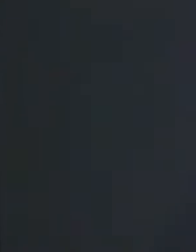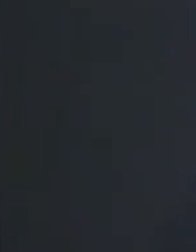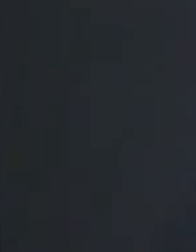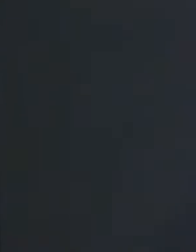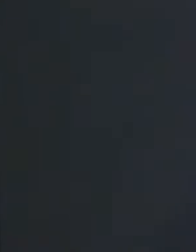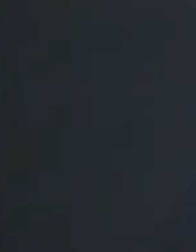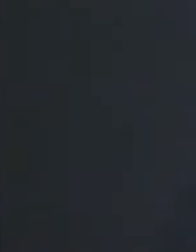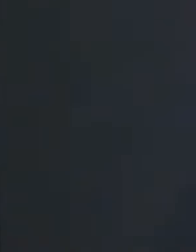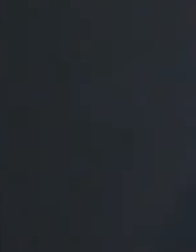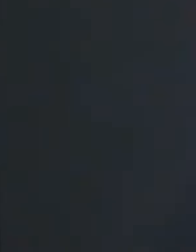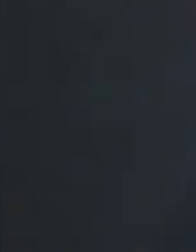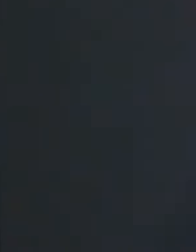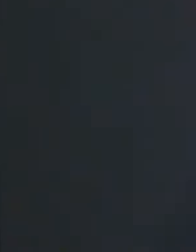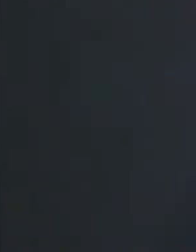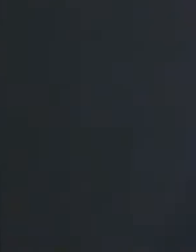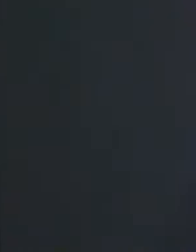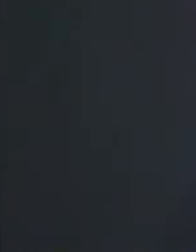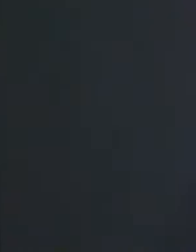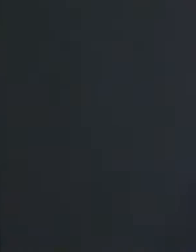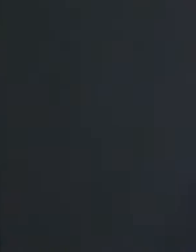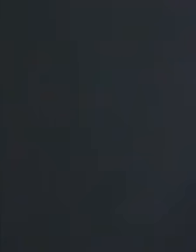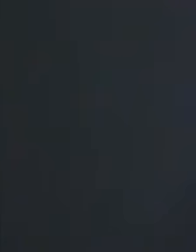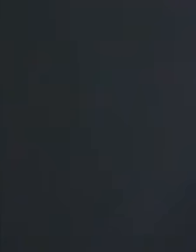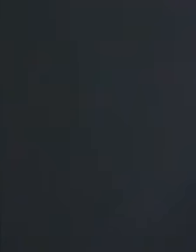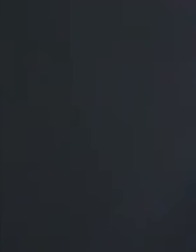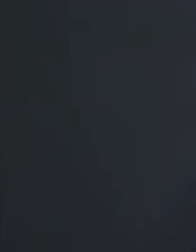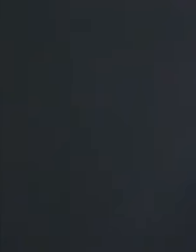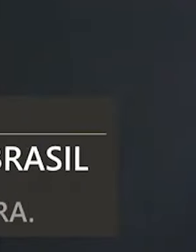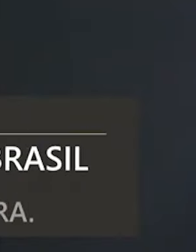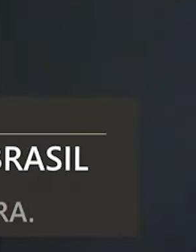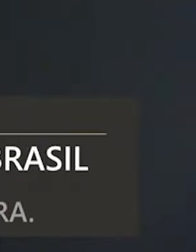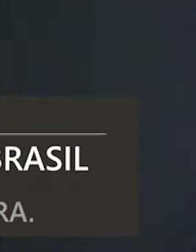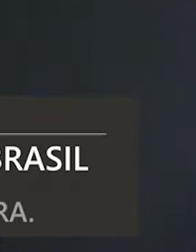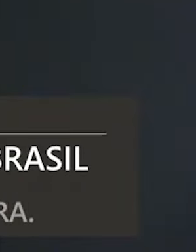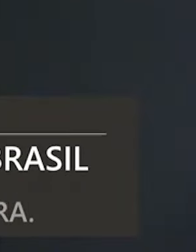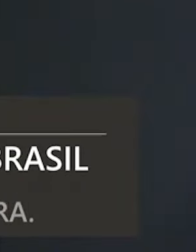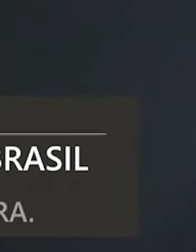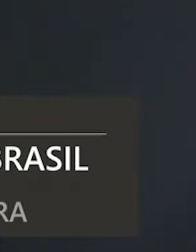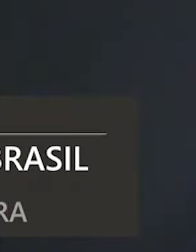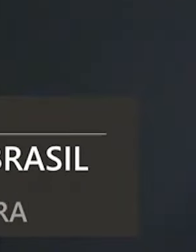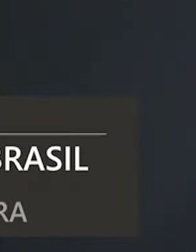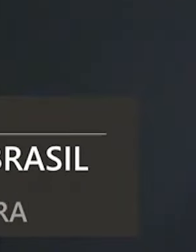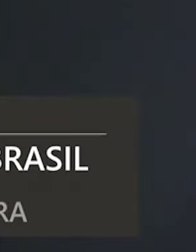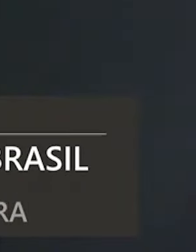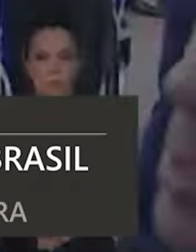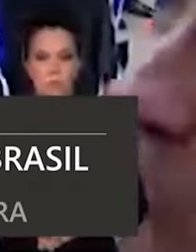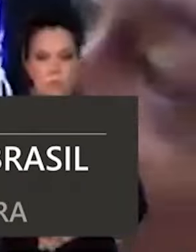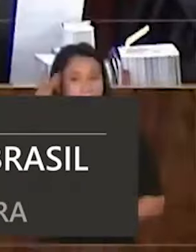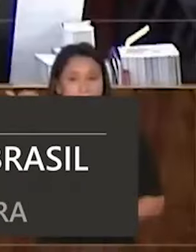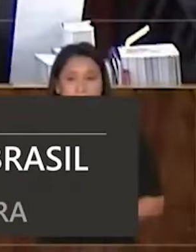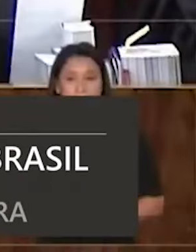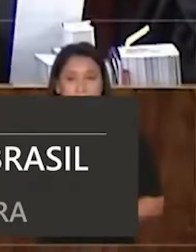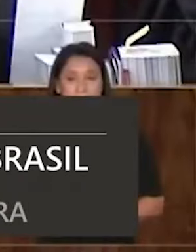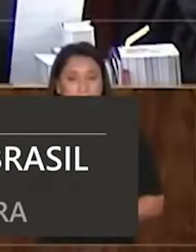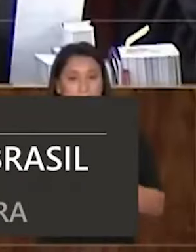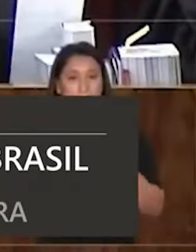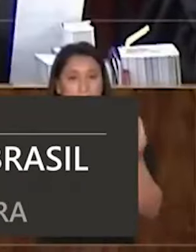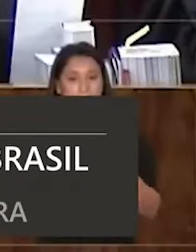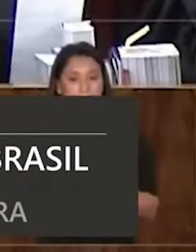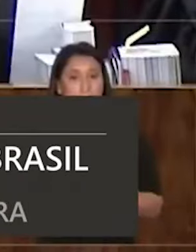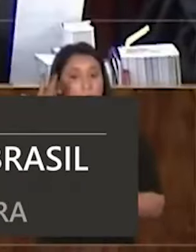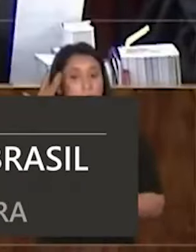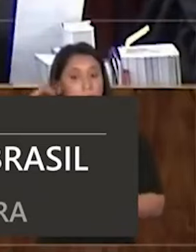Federal de Medicina que proíbe médicos de realizarem a chamada assistolia fetal o procedimento é usado